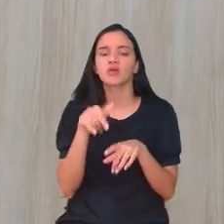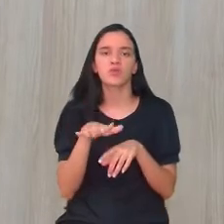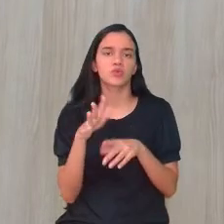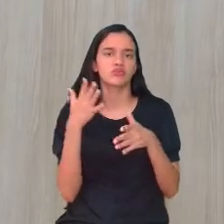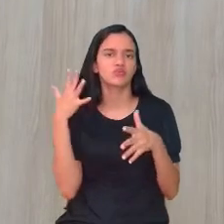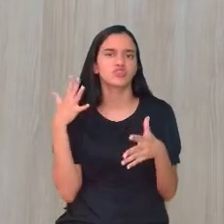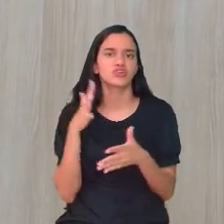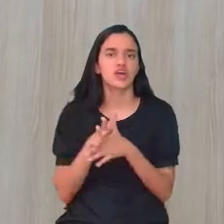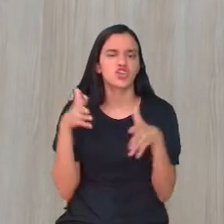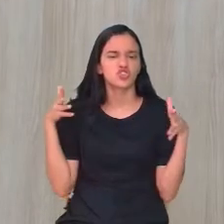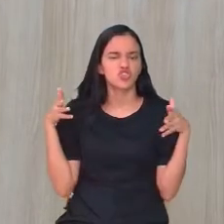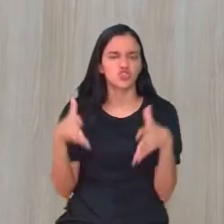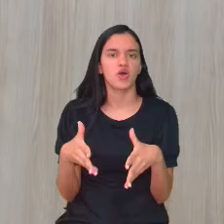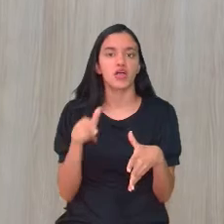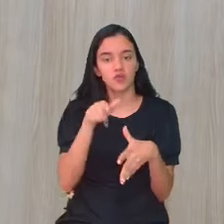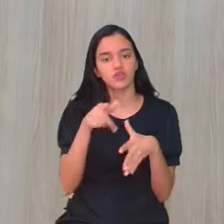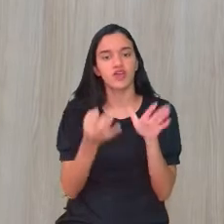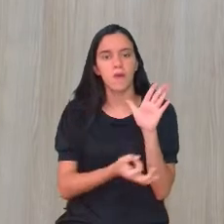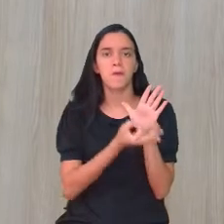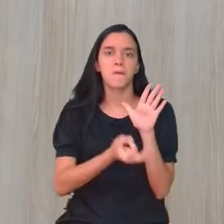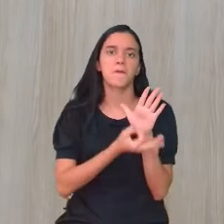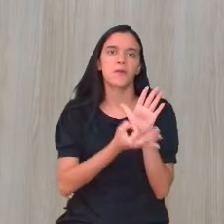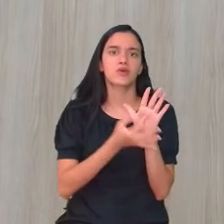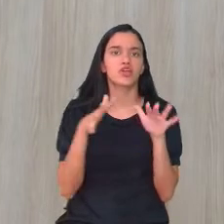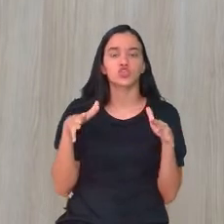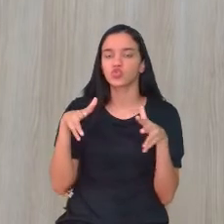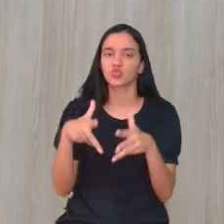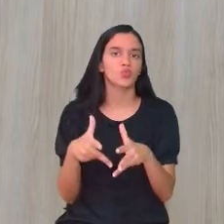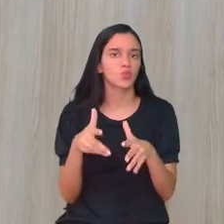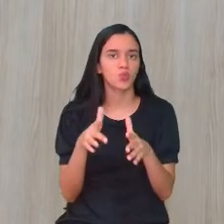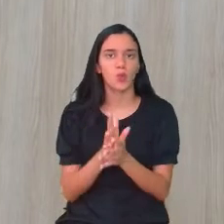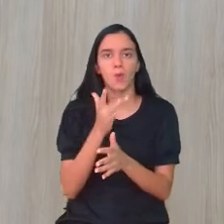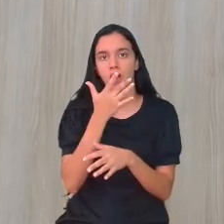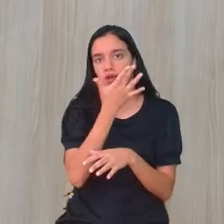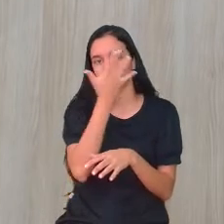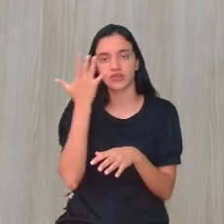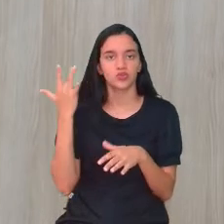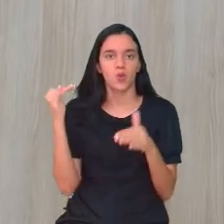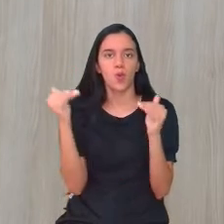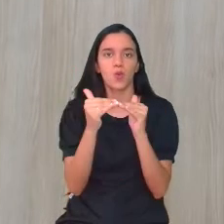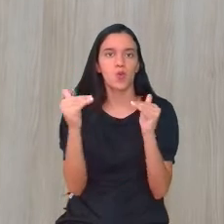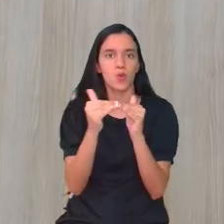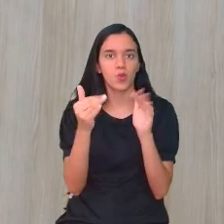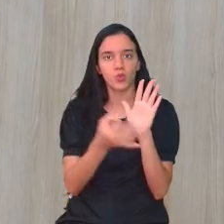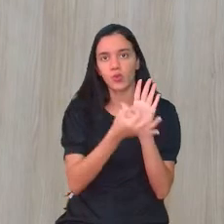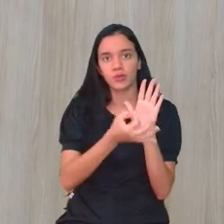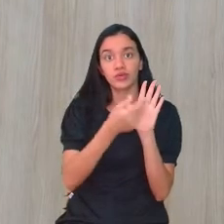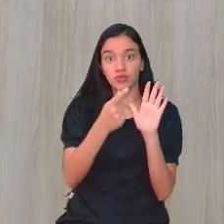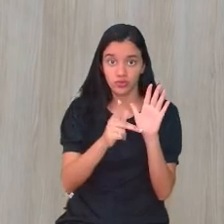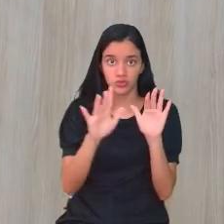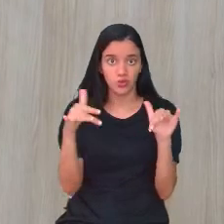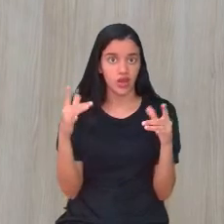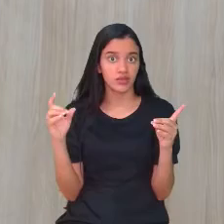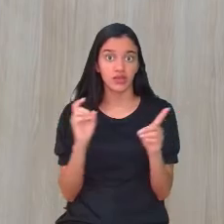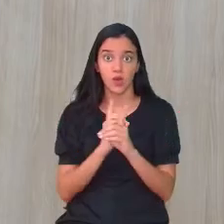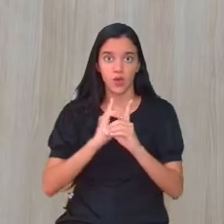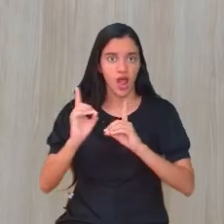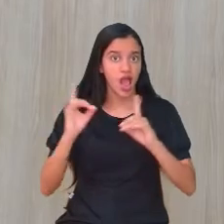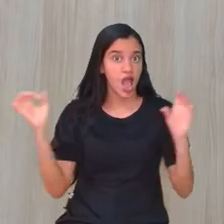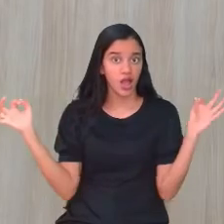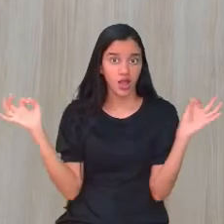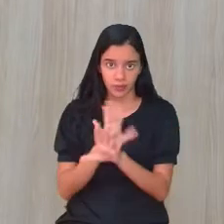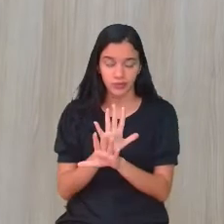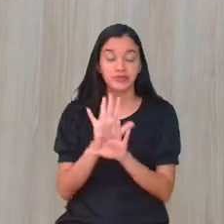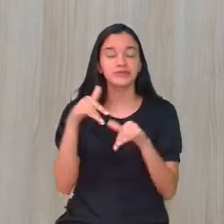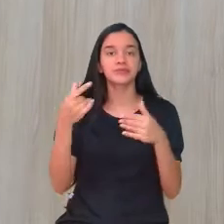você expõe a sua opinião e todo mundo concorda com ela, certo? Exato. Aí acabou-se o diálogo. E além